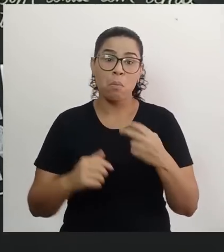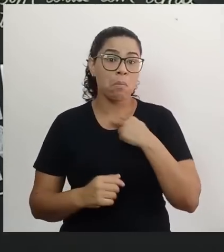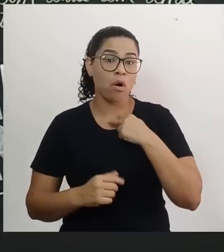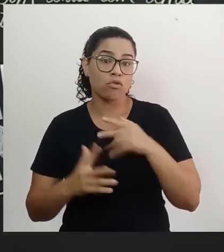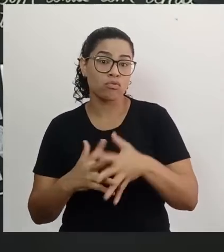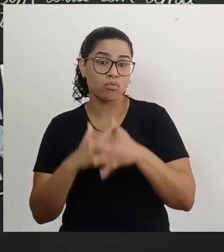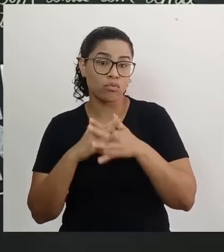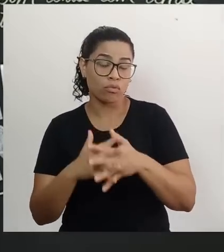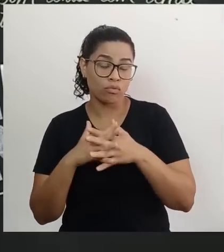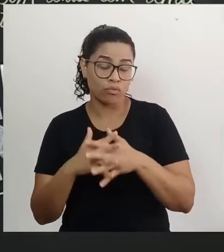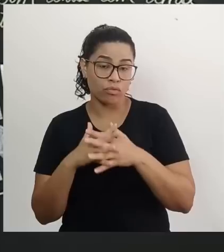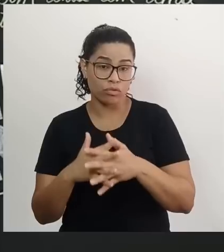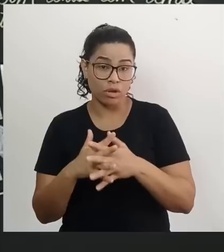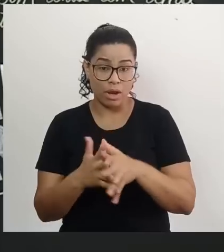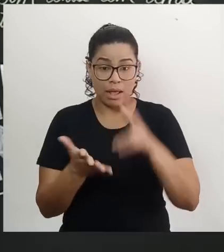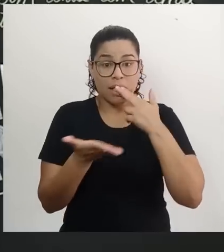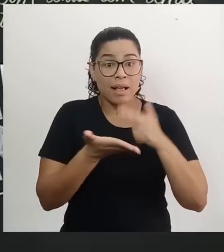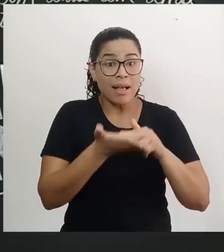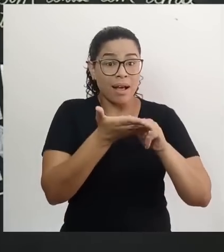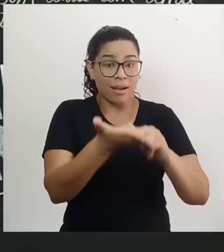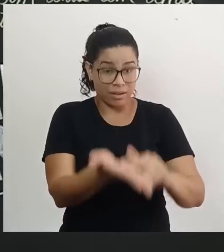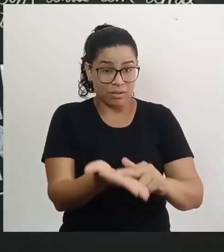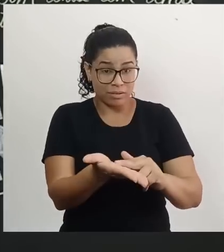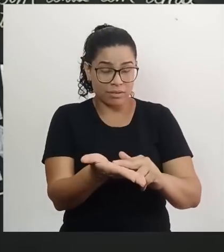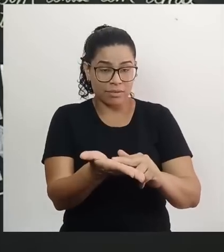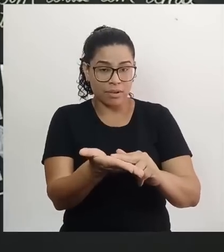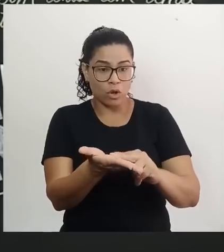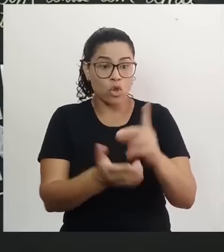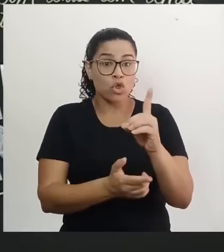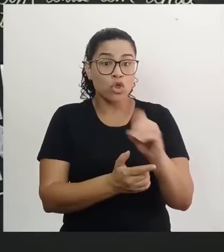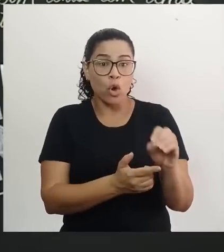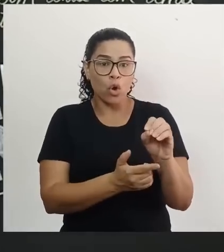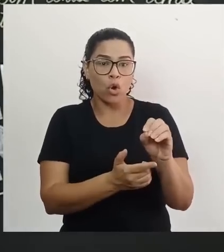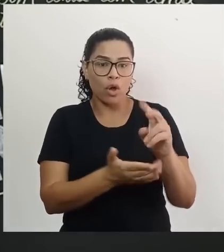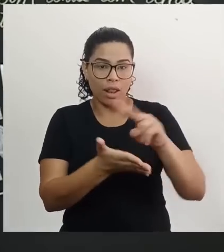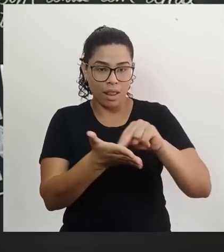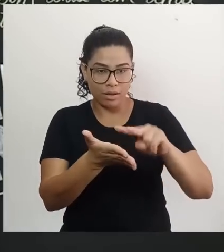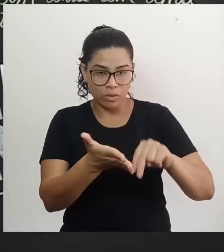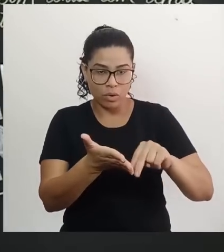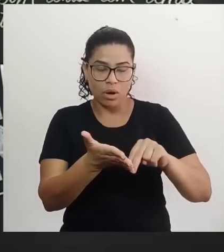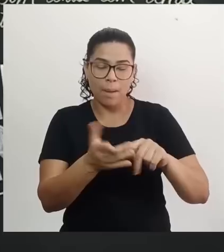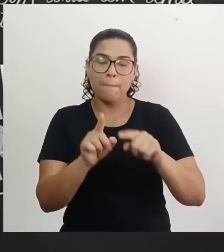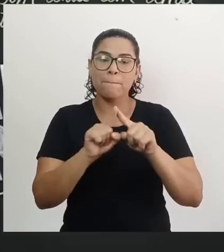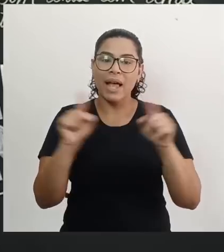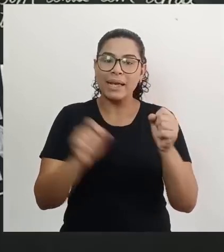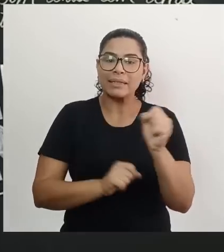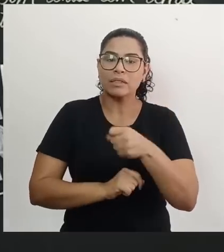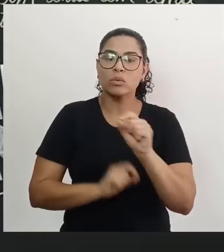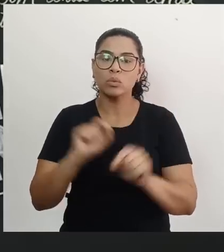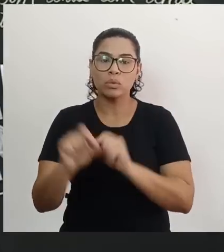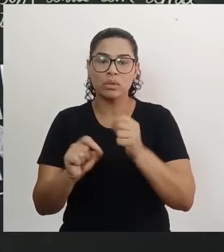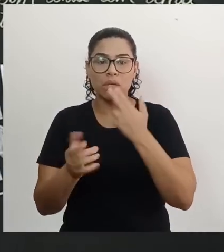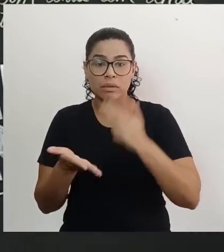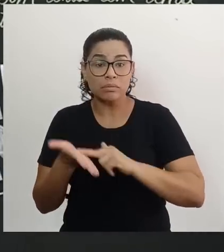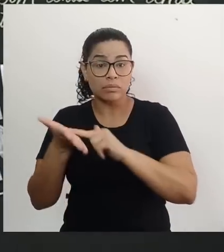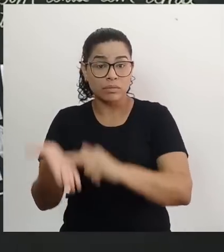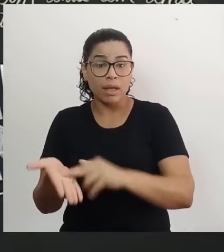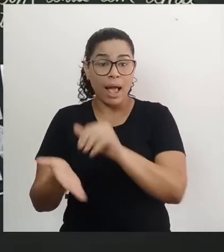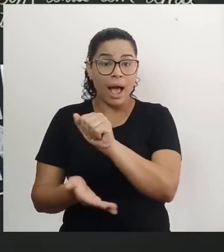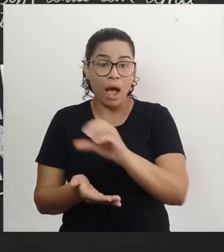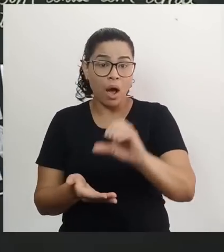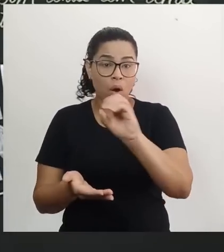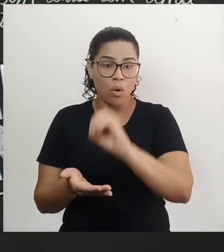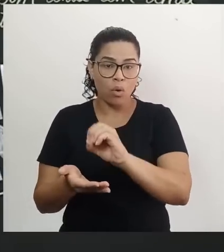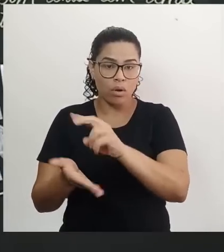para a revista ou para o jornal, por exemplo. Não, aqui é uma carta ao leitor ou uma carta do editor, ou seja, das pessoas